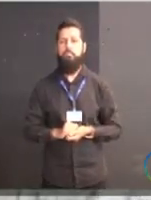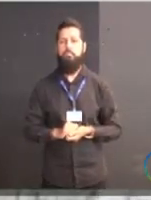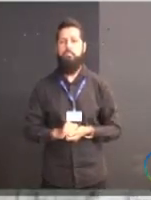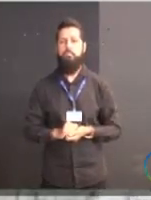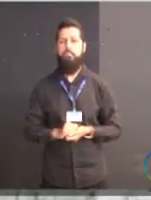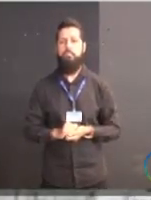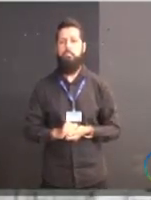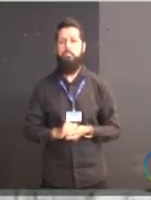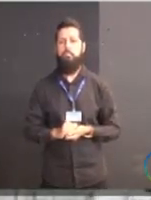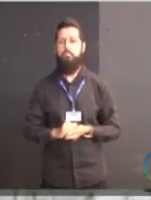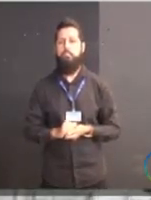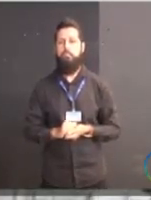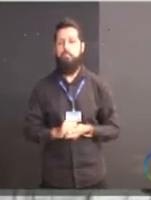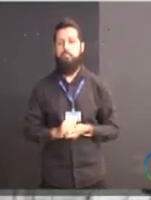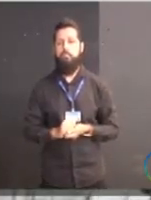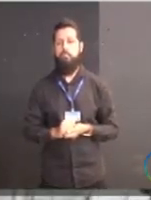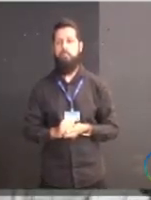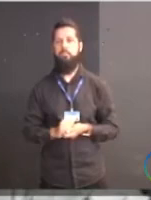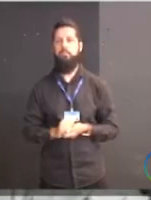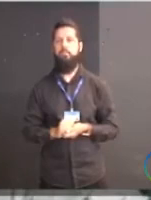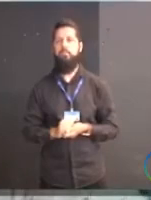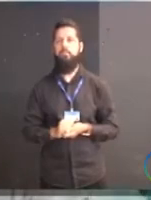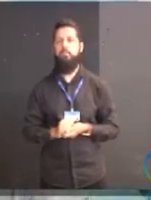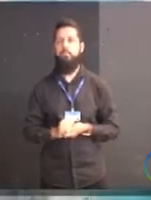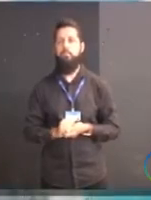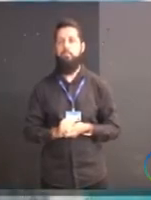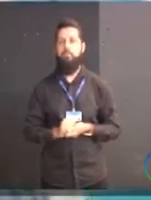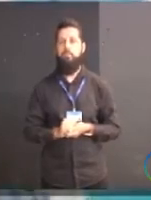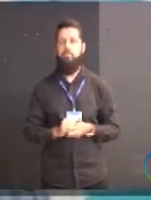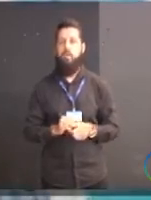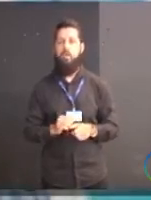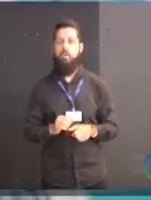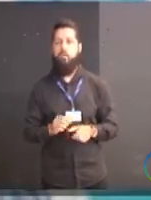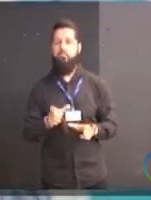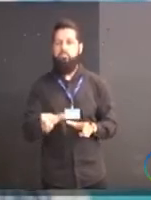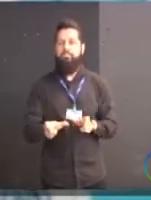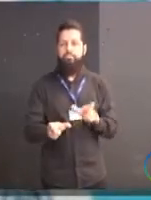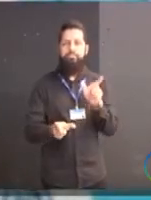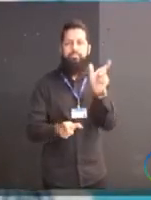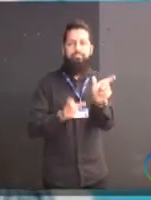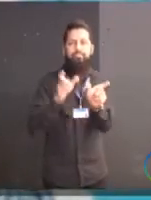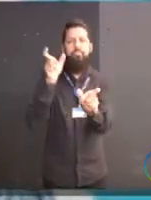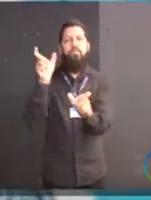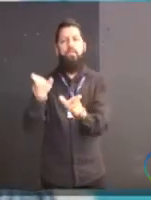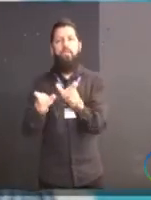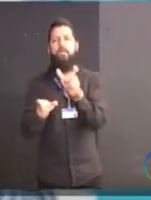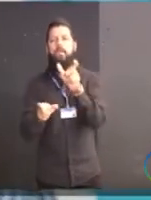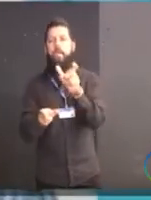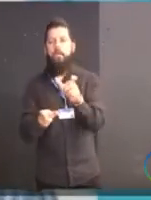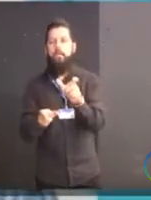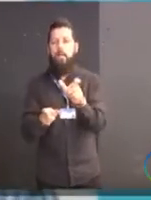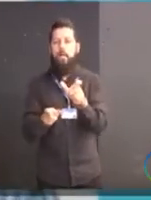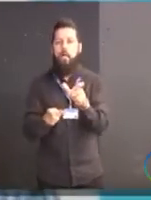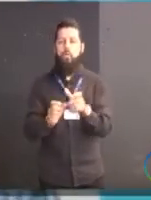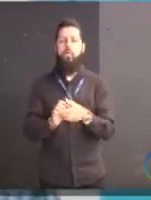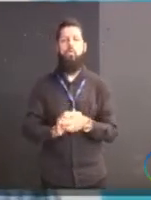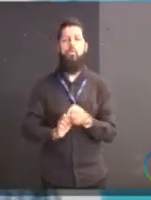E tudo está dentro da ordem divina, cada mundo, cada sistema, cada